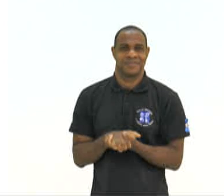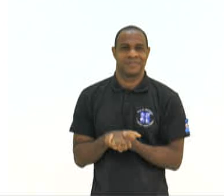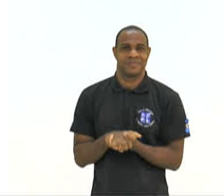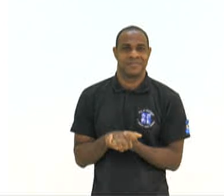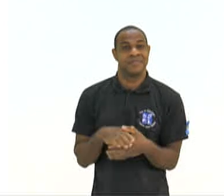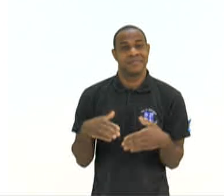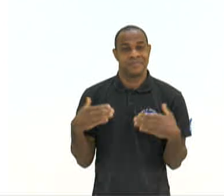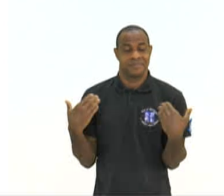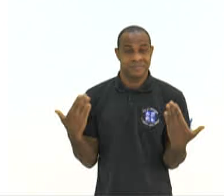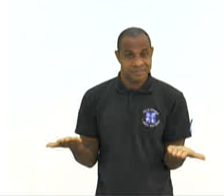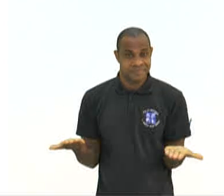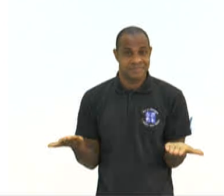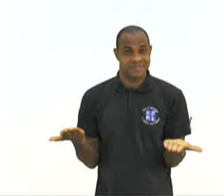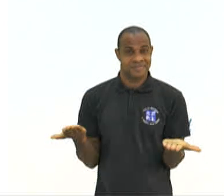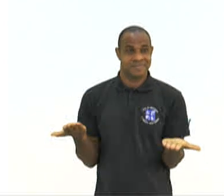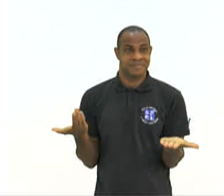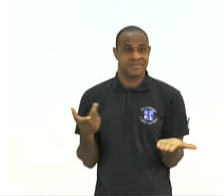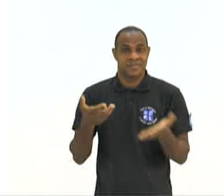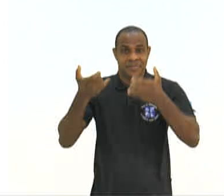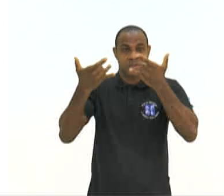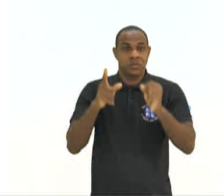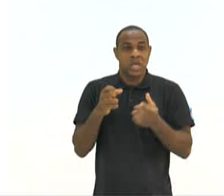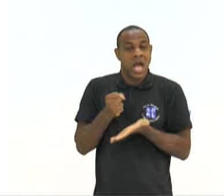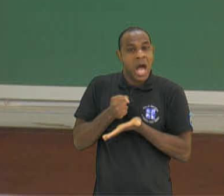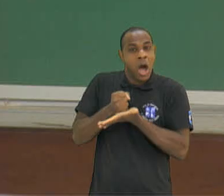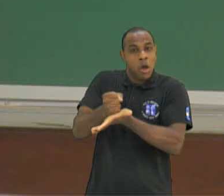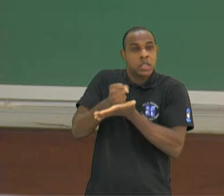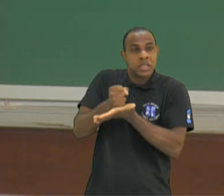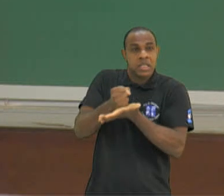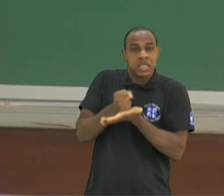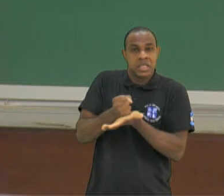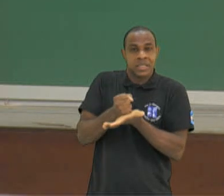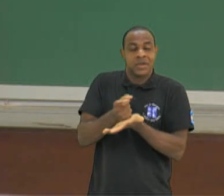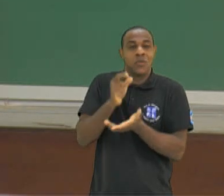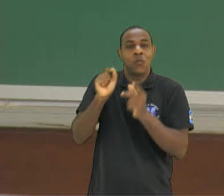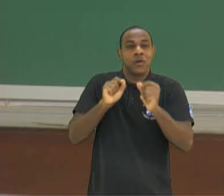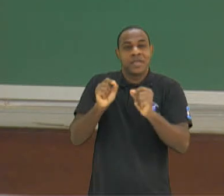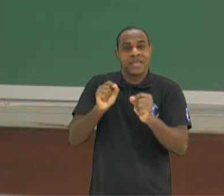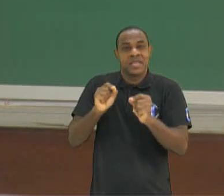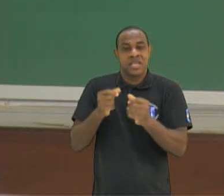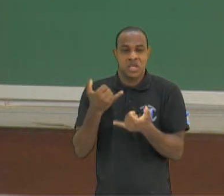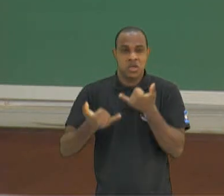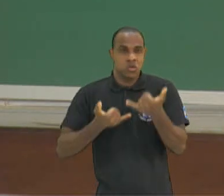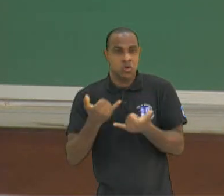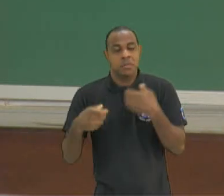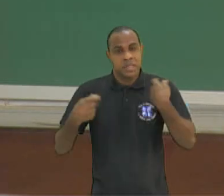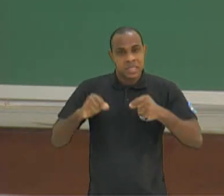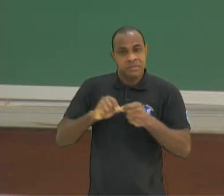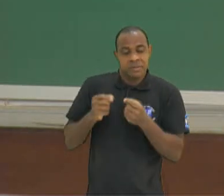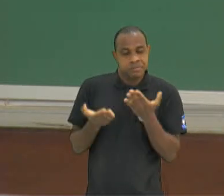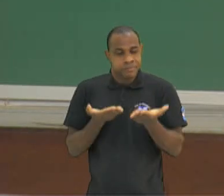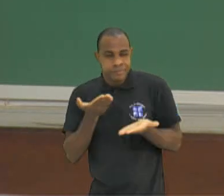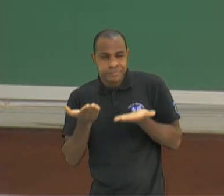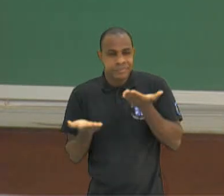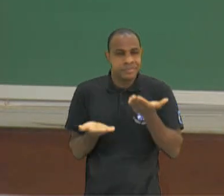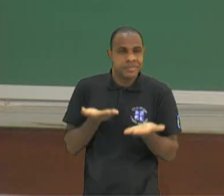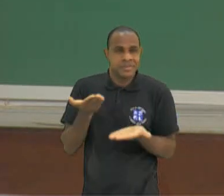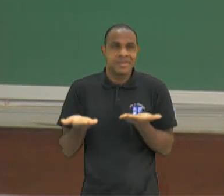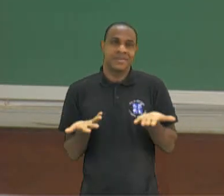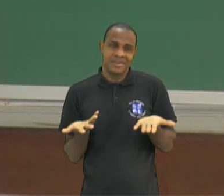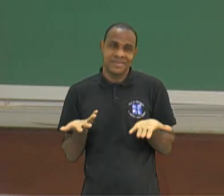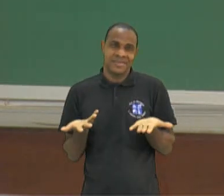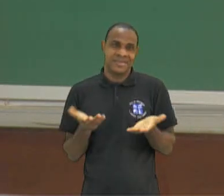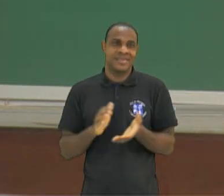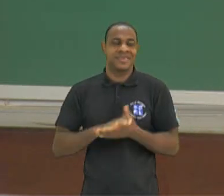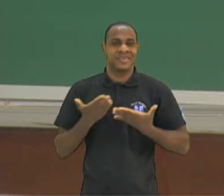moderation. Né? Então, ali ele auxilia, quando a gente fala que os jogos têm que ser feitos em moderação, ele já encaminha para